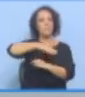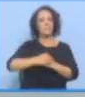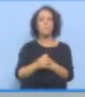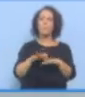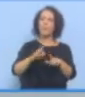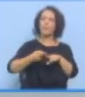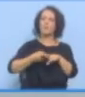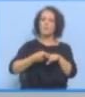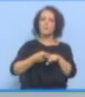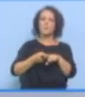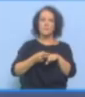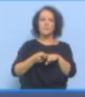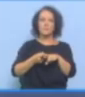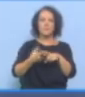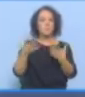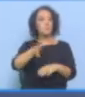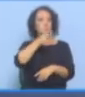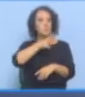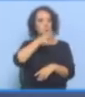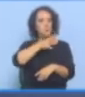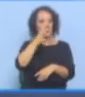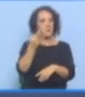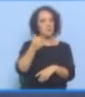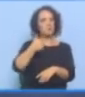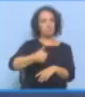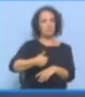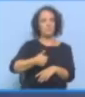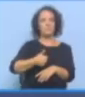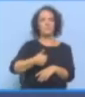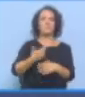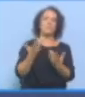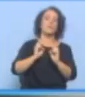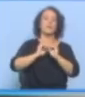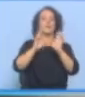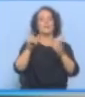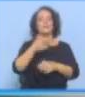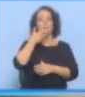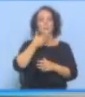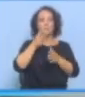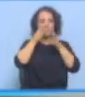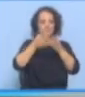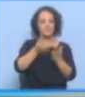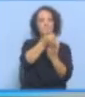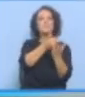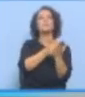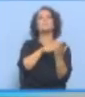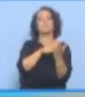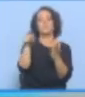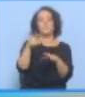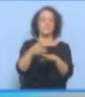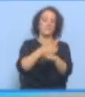que... muito boa explicação. Claro, um biblista de relevo, como tu dizias há